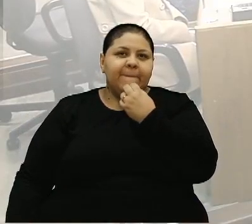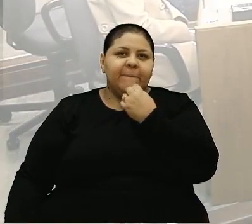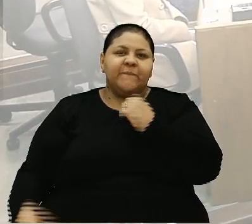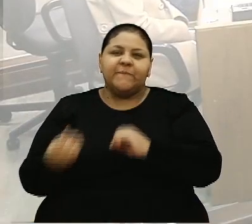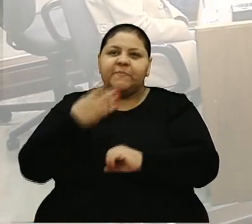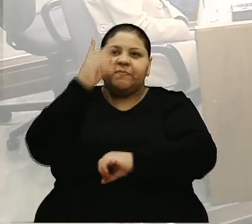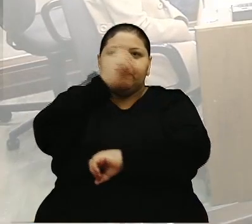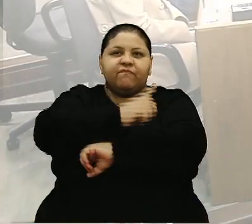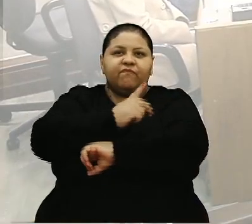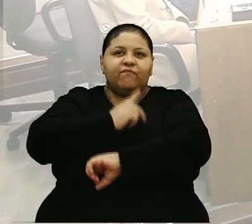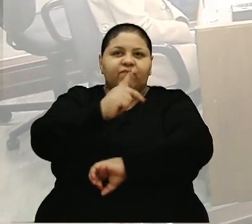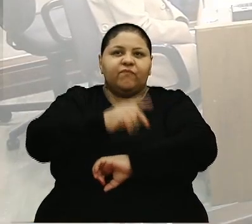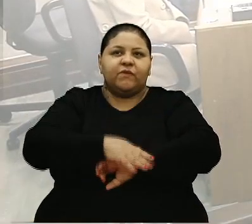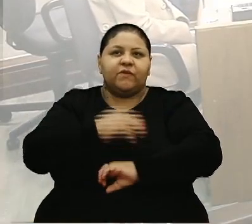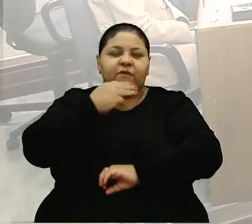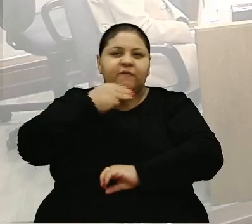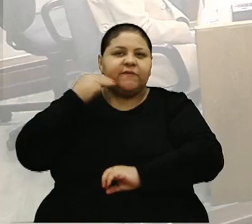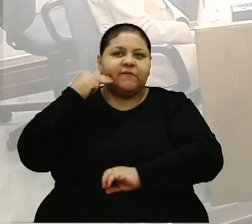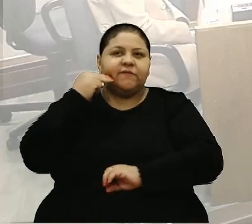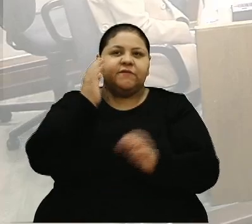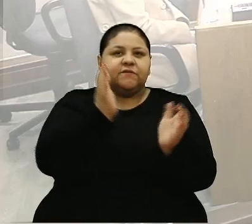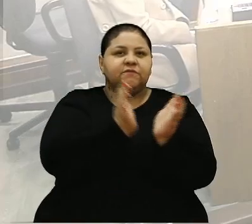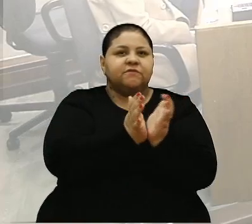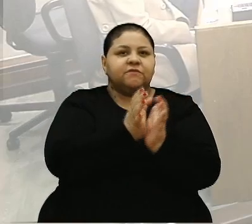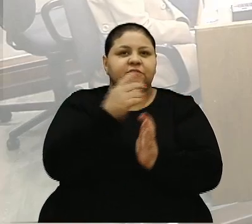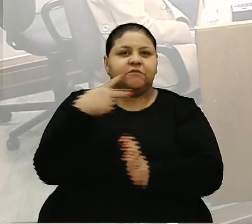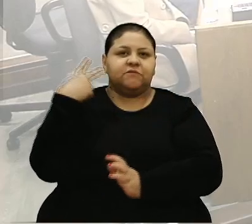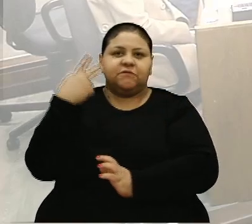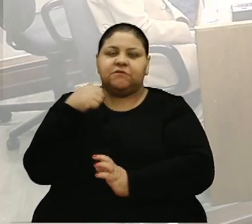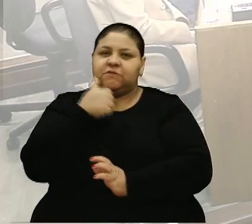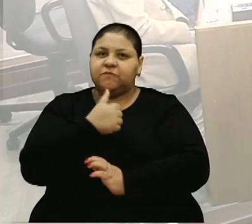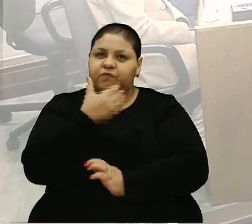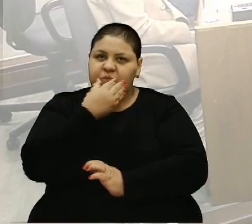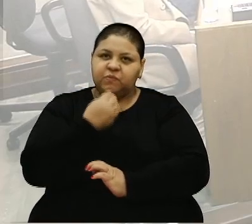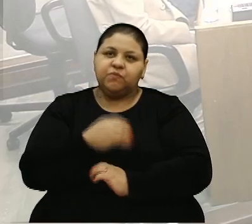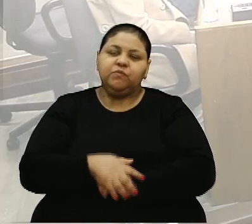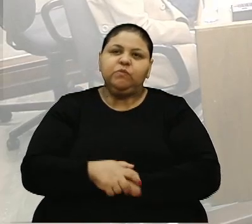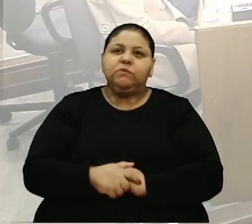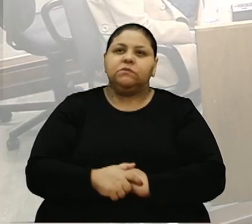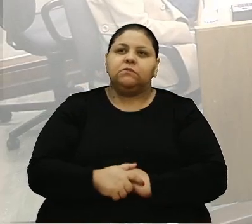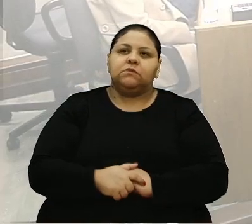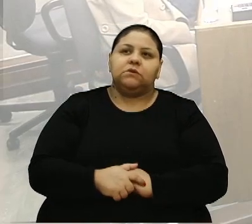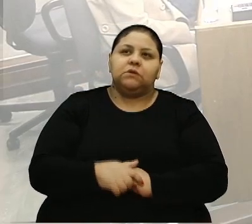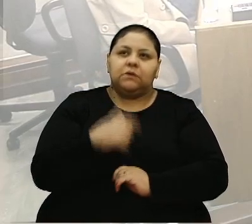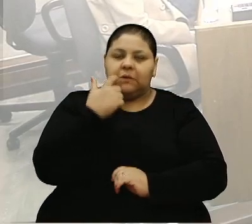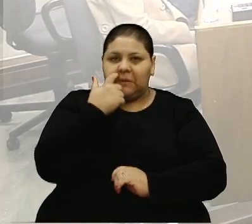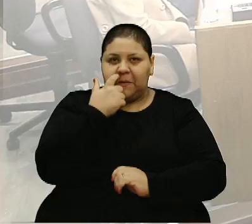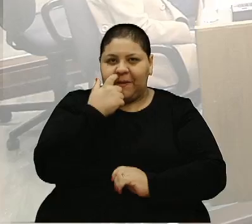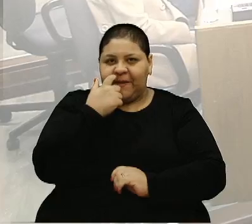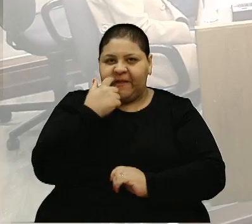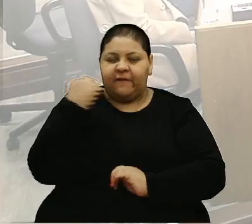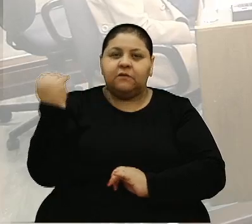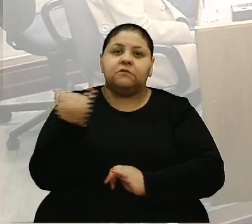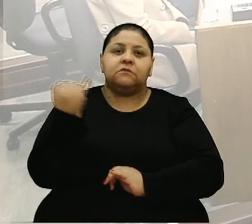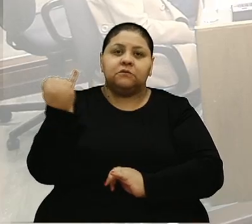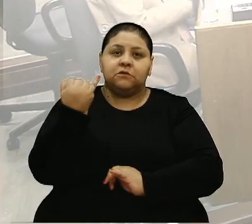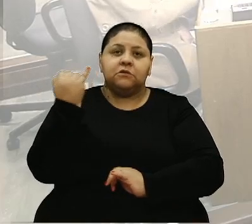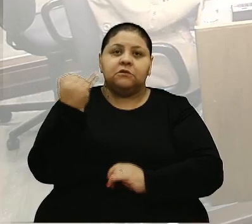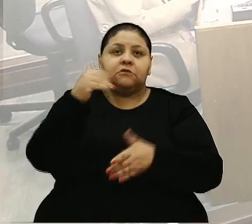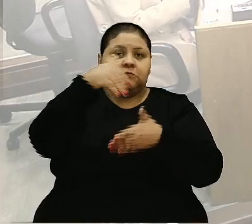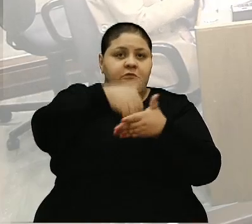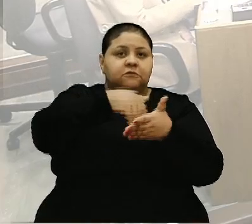Bom dia, presidente Marisol, colegas vereadores, colegas vereadoras. Lei importante,